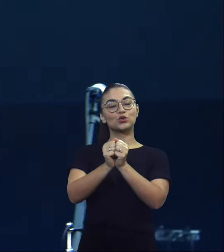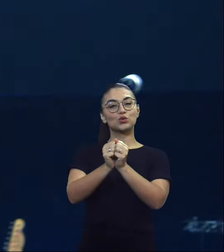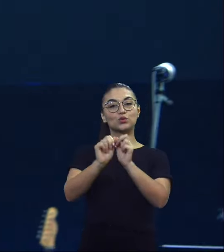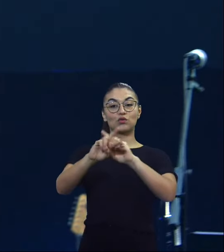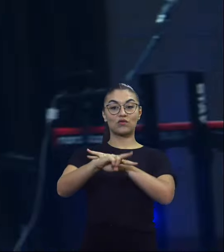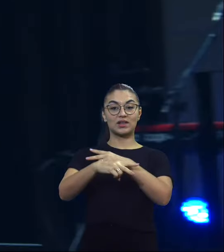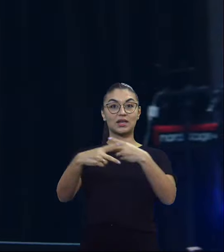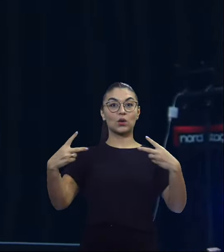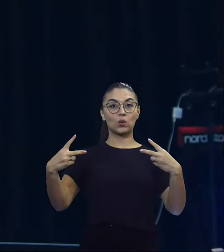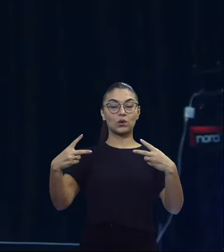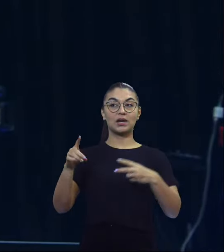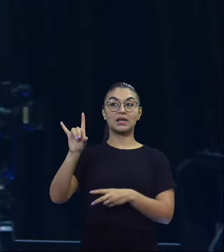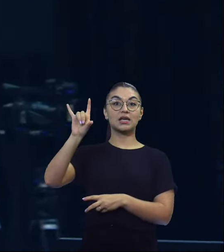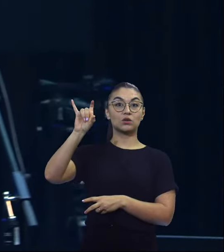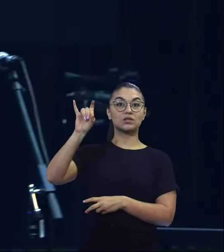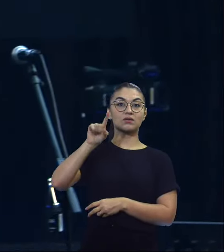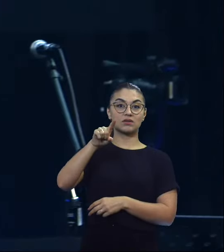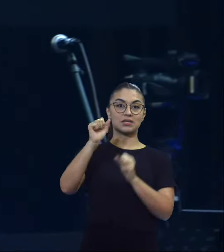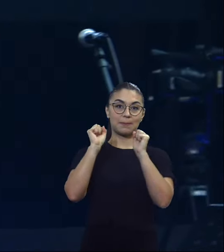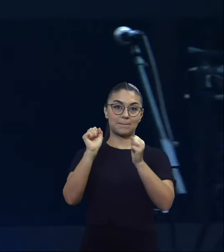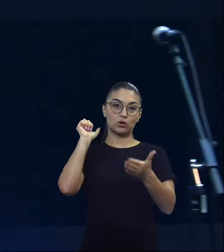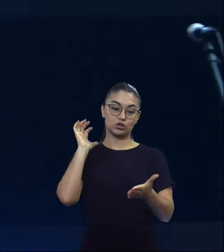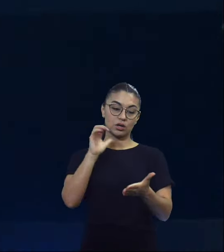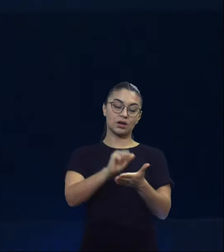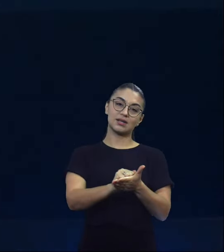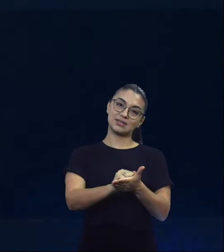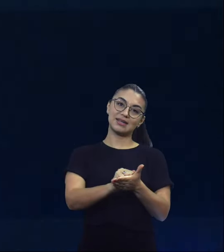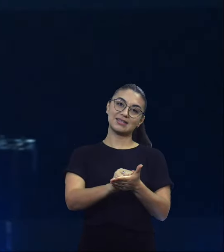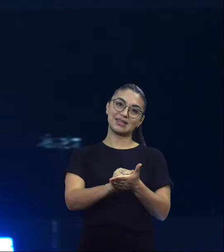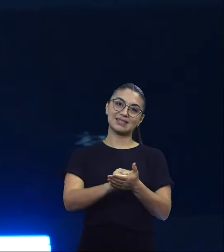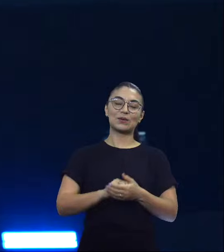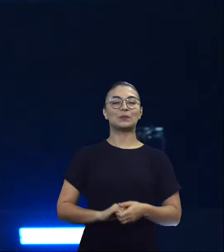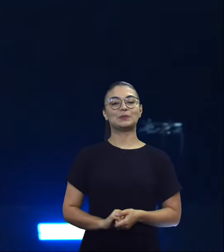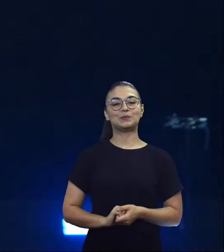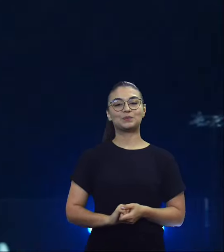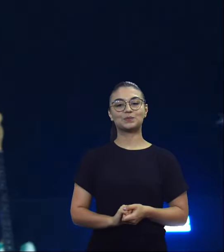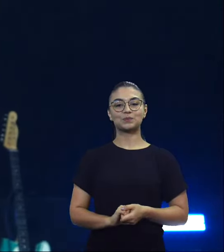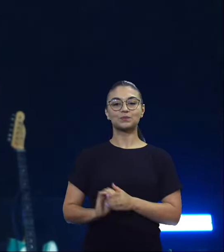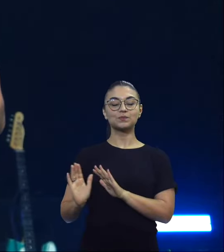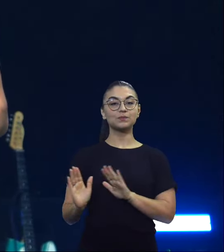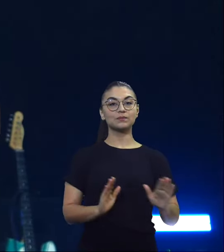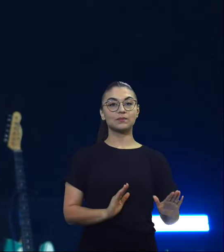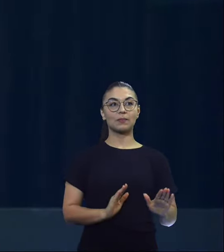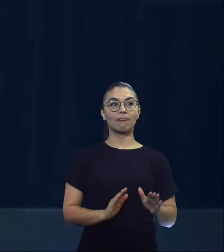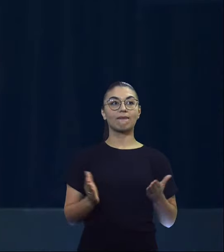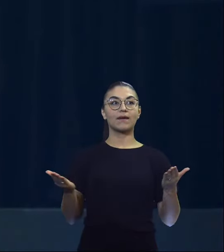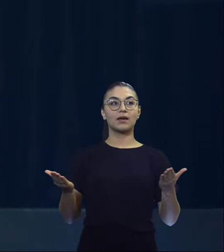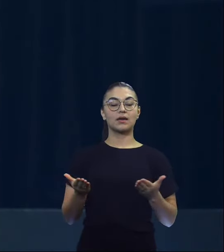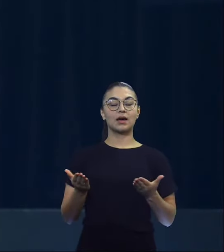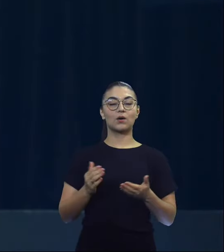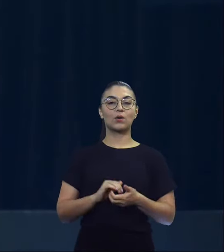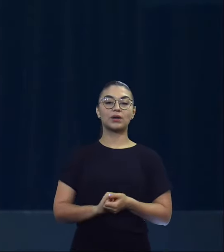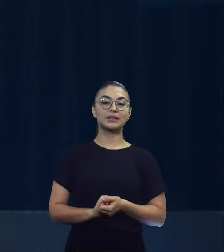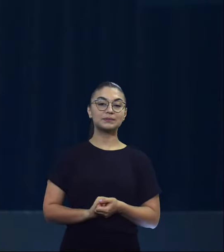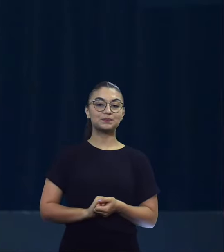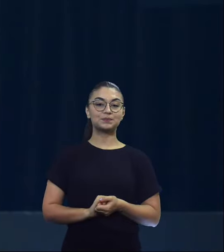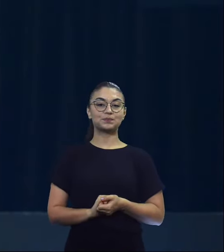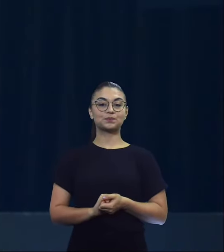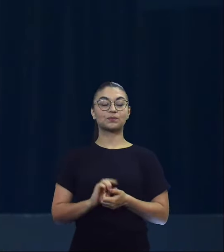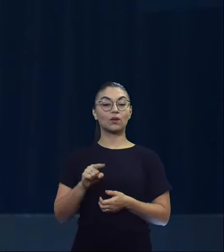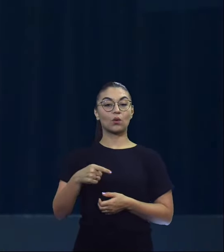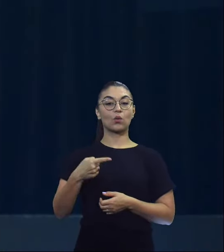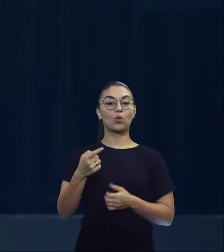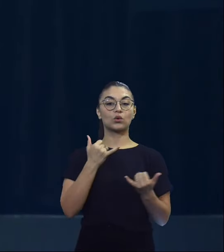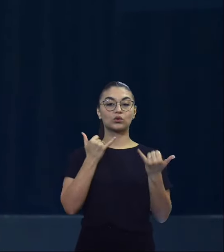depois na bio do Instagram também, lá direto no Linktree, você pode entrar e fazer a tua inscrição. E por último, gente, mas não menos importante,